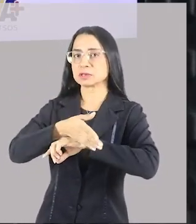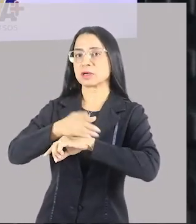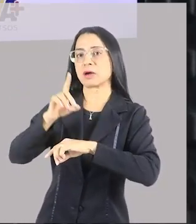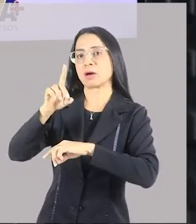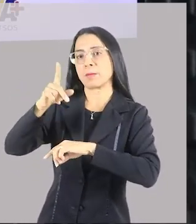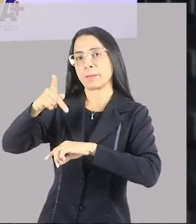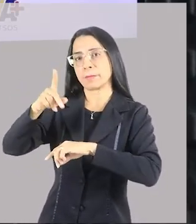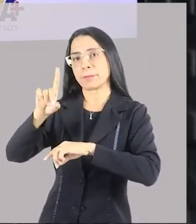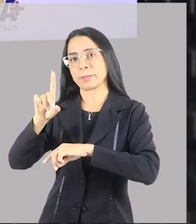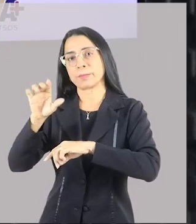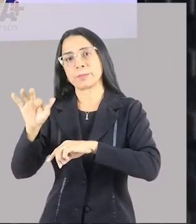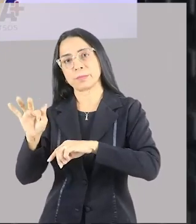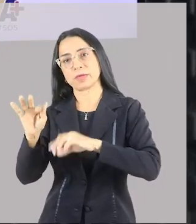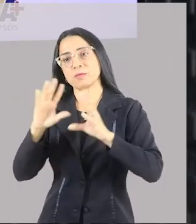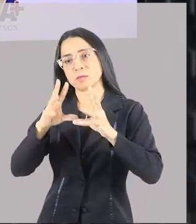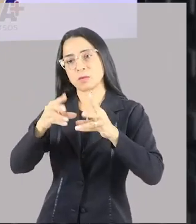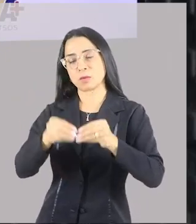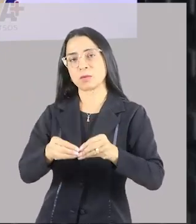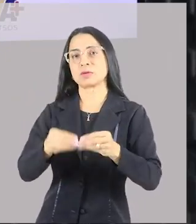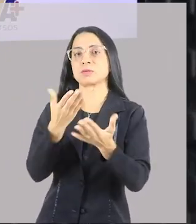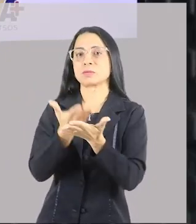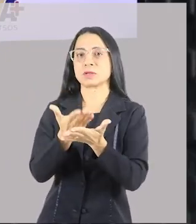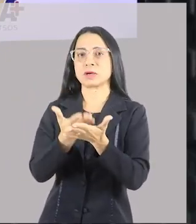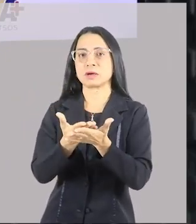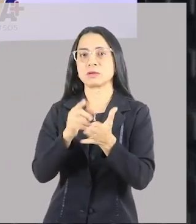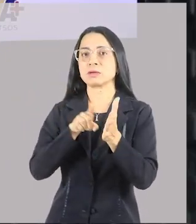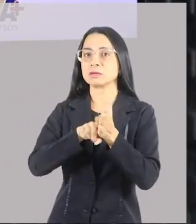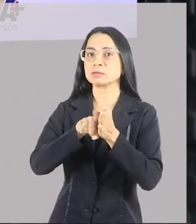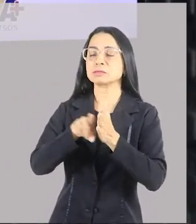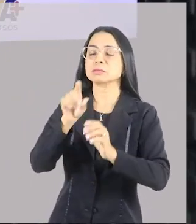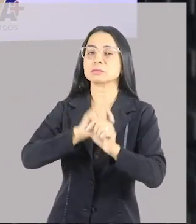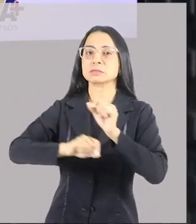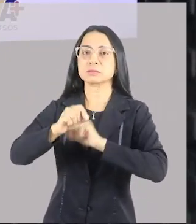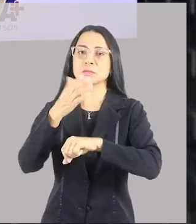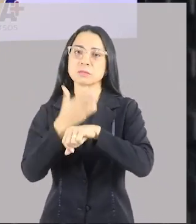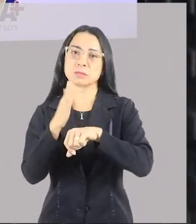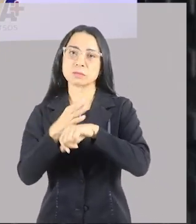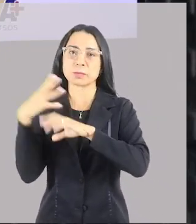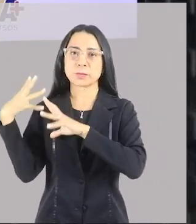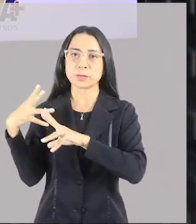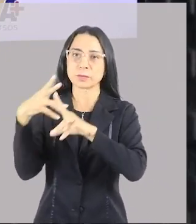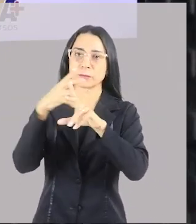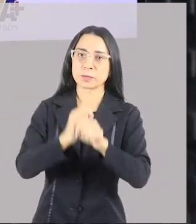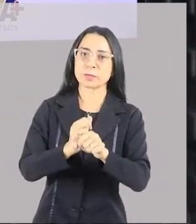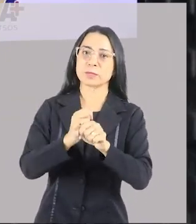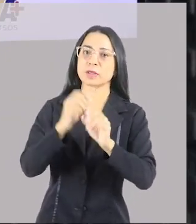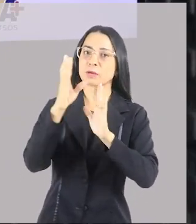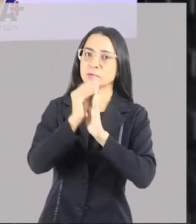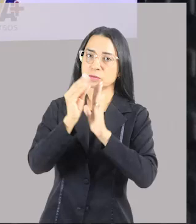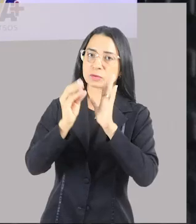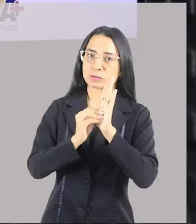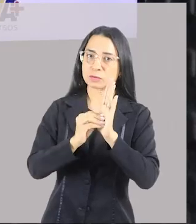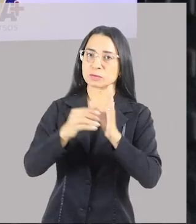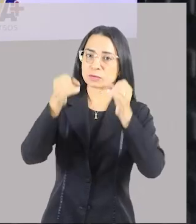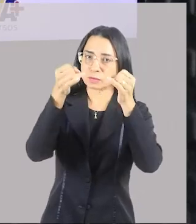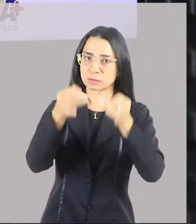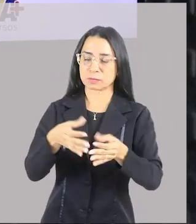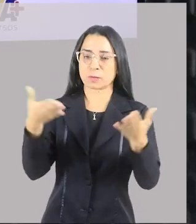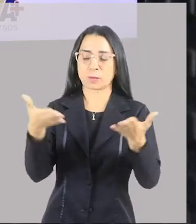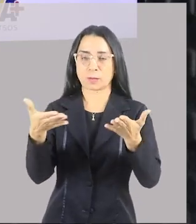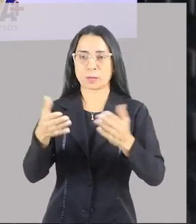o resumo dessa aula e mais algumas questões para praticar e revisar um pouco dos conteúdos que nós debateremos aqui